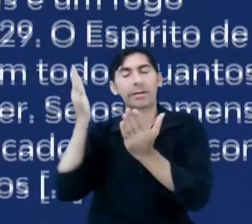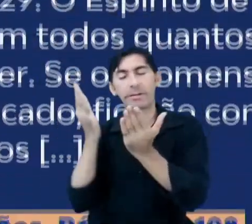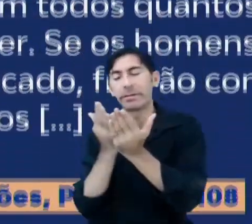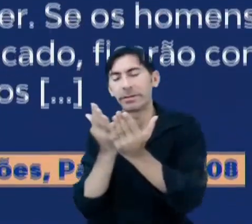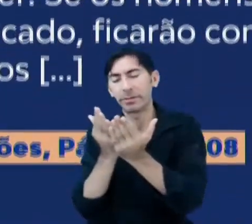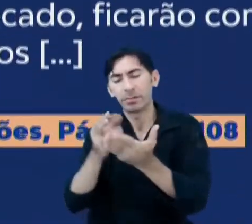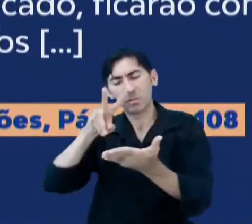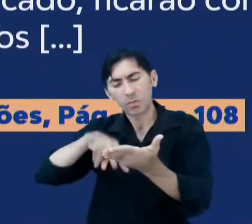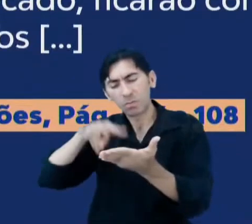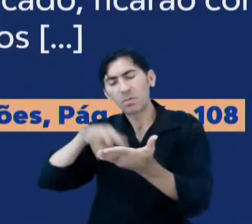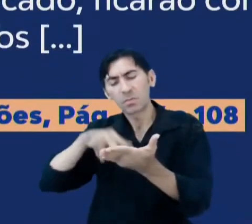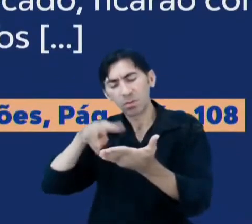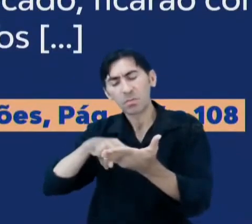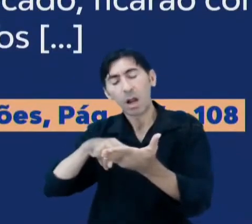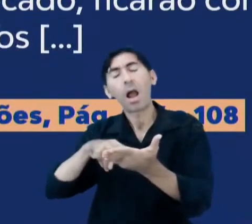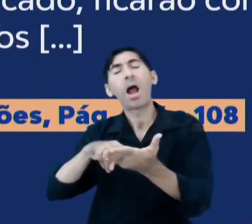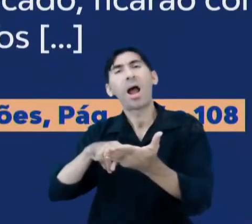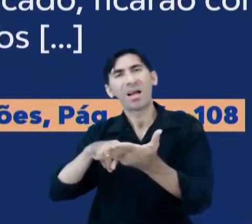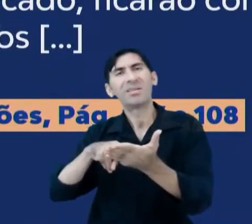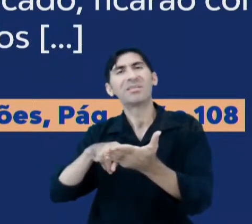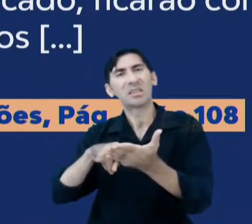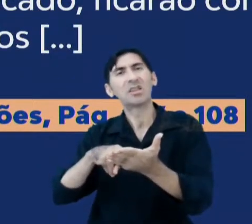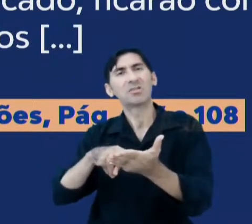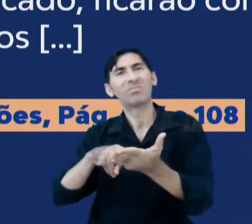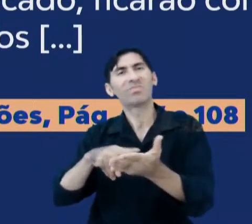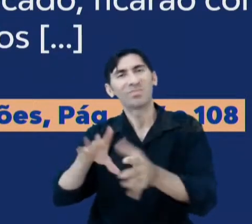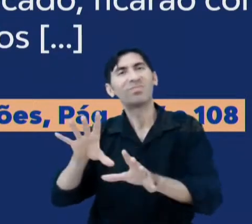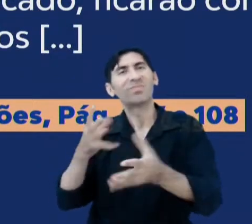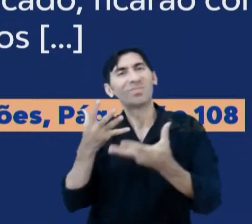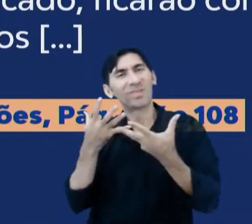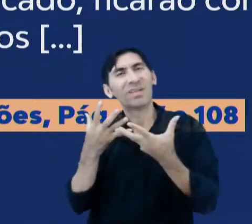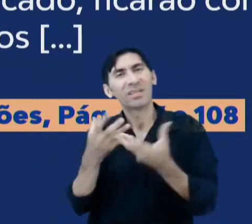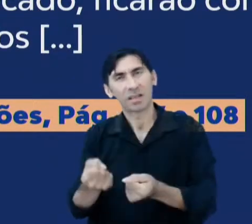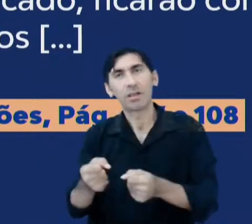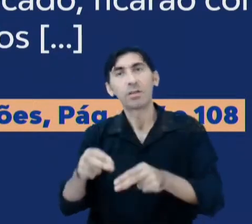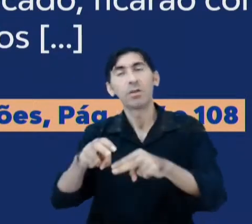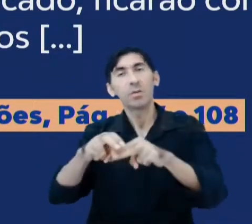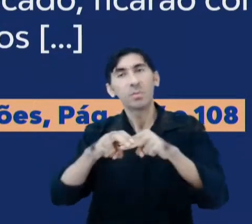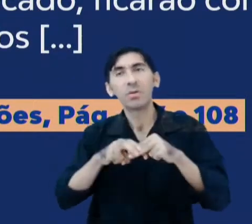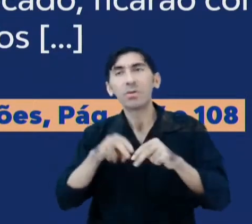muita atenção, irmãos, o Espírito de Deus